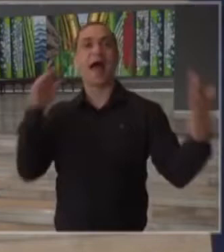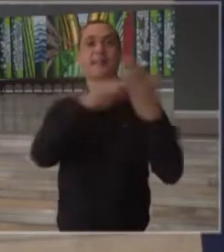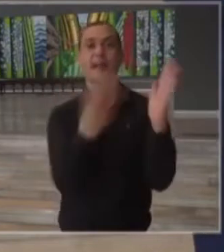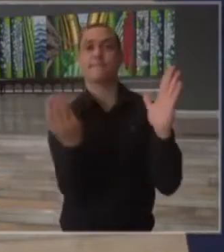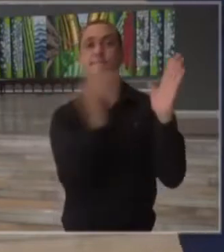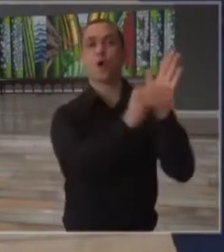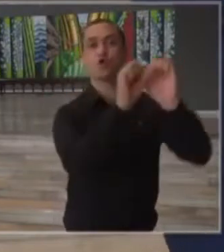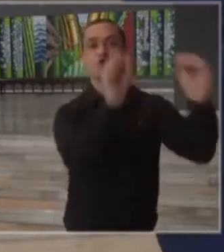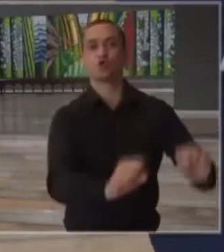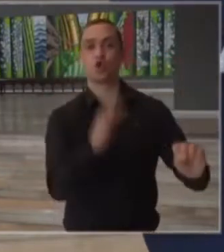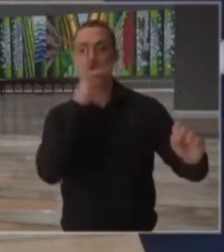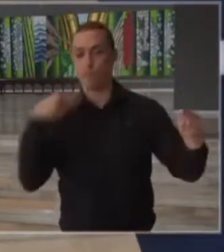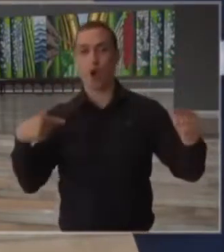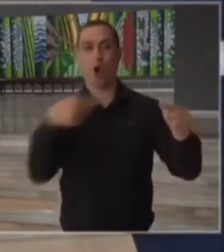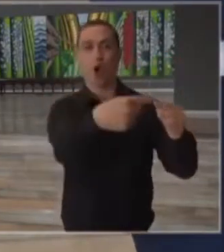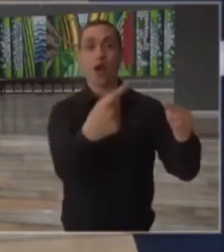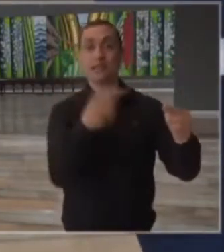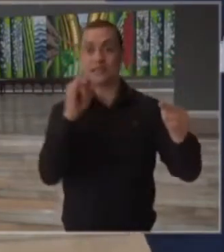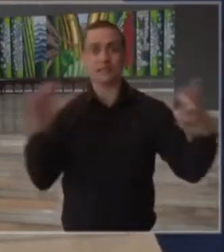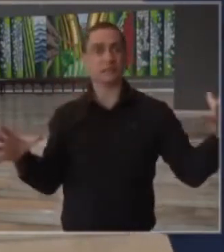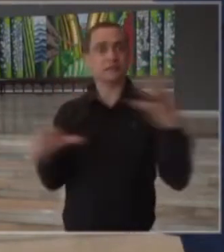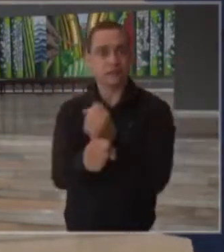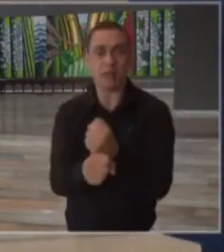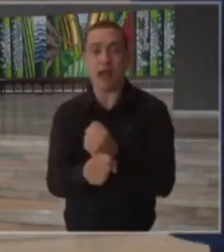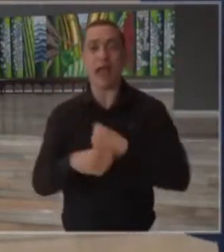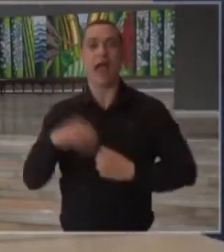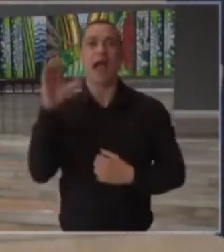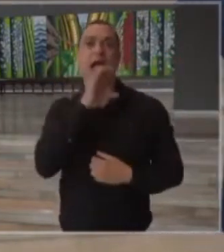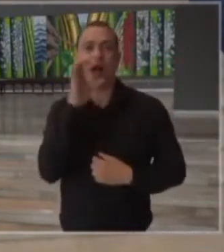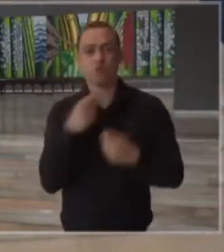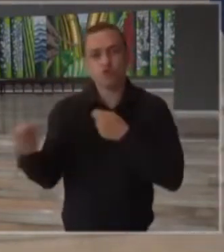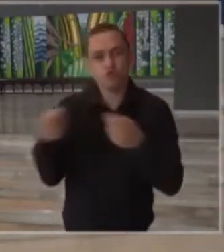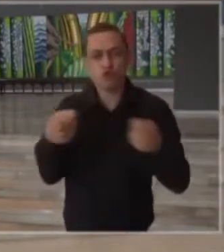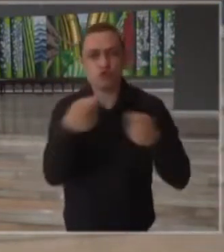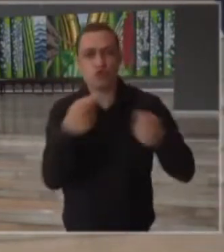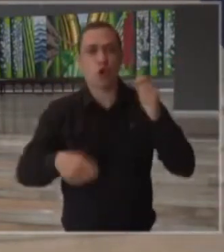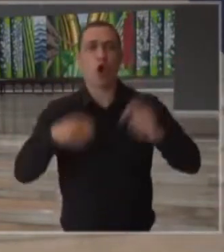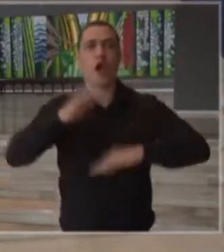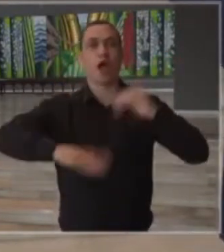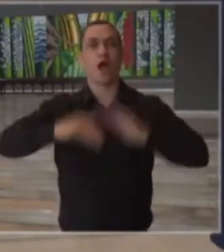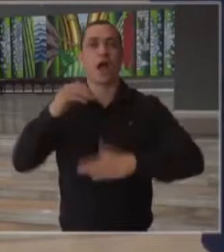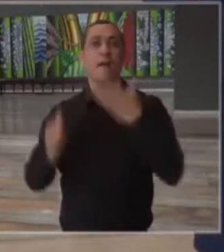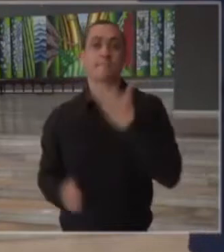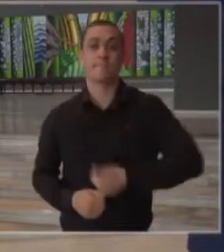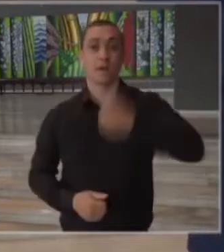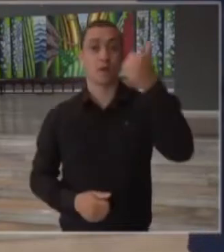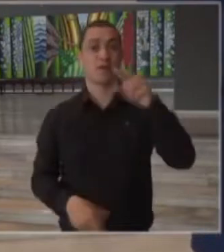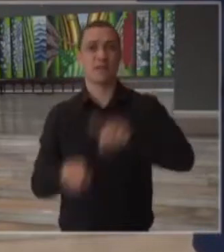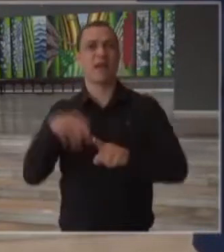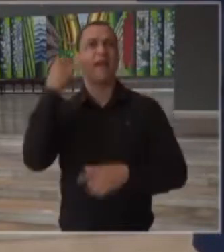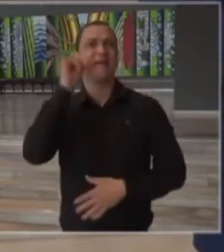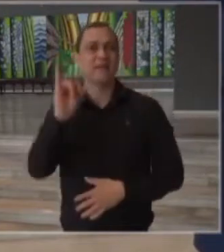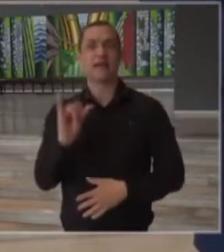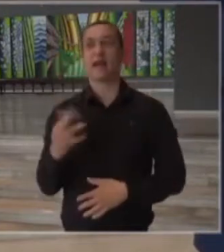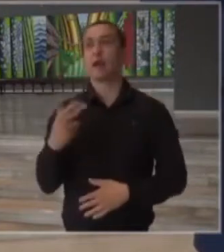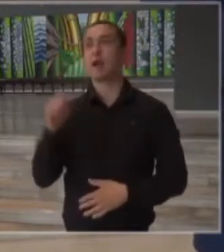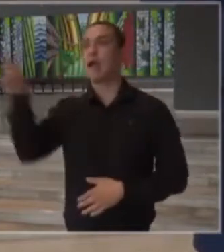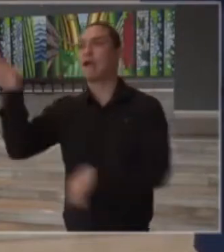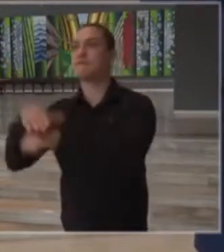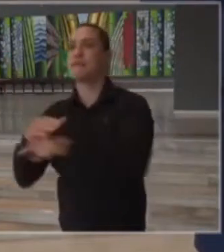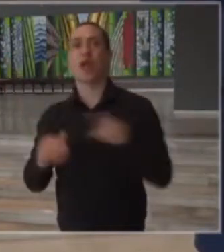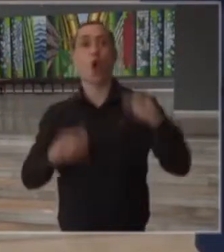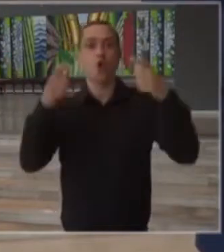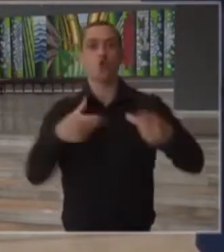dá mais estabilidade para o gerenciamento das atividades e evita até um ping-pong entre cores dentro da mesma